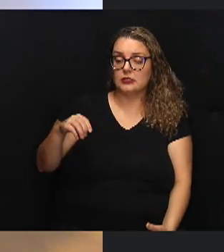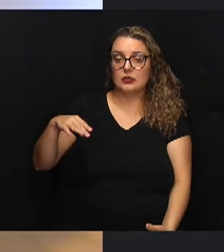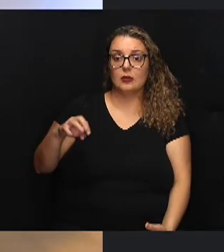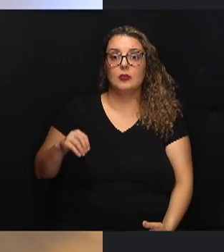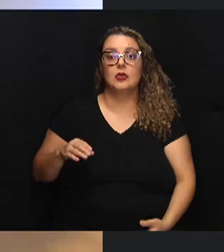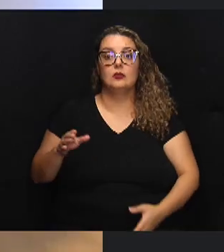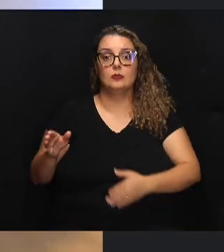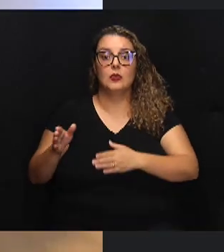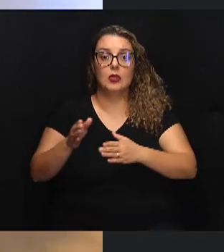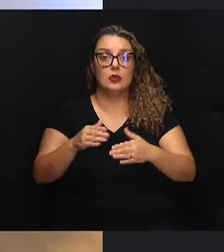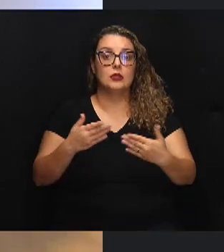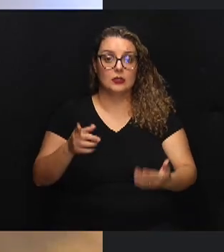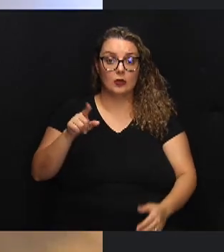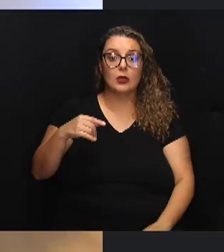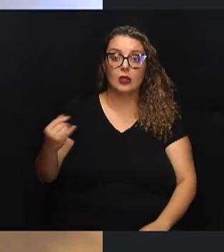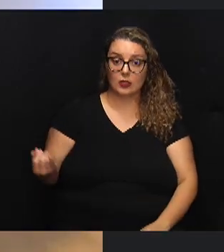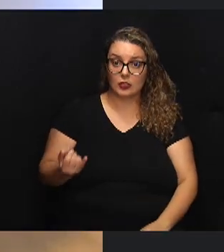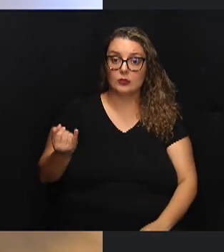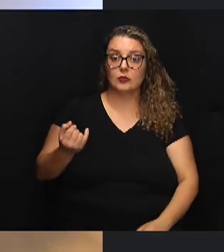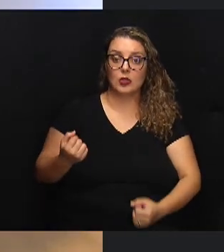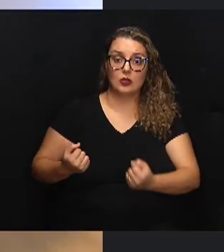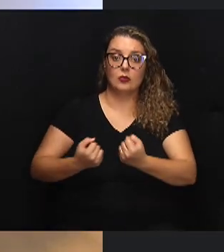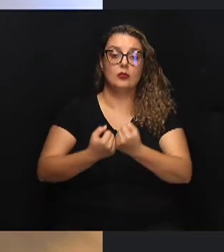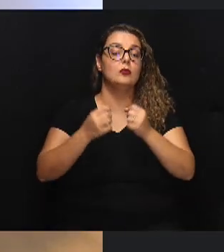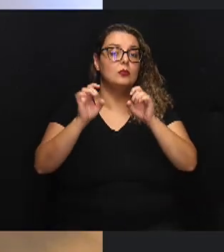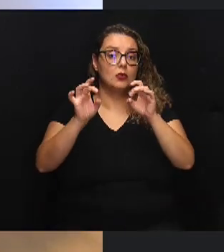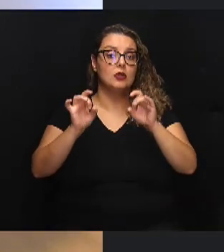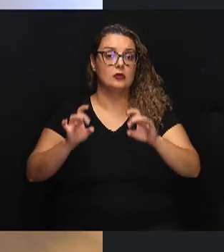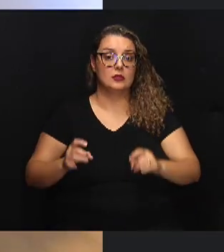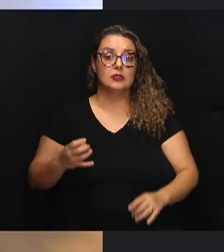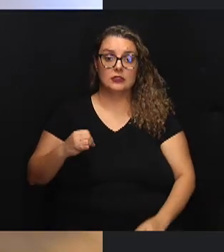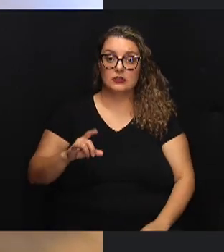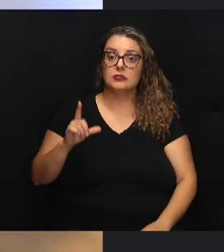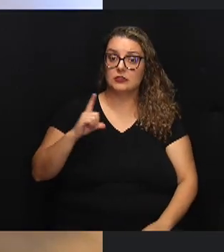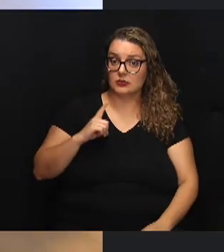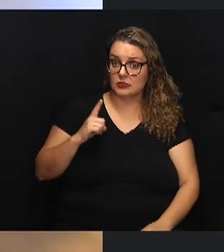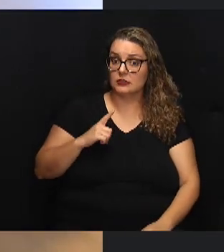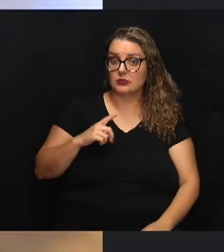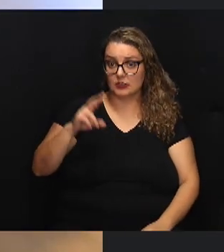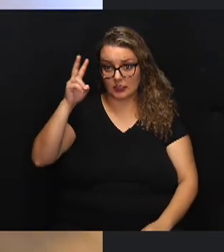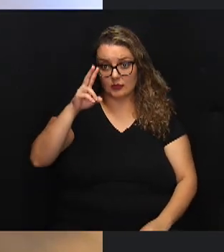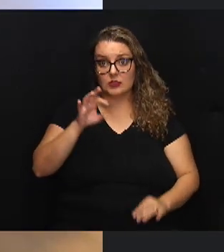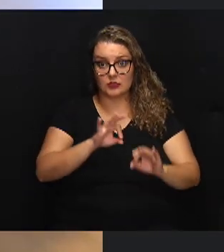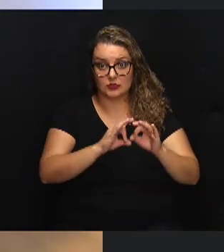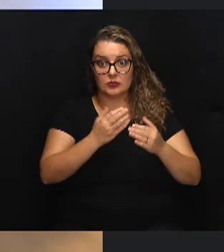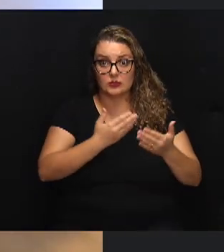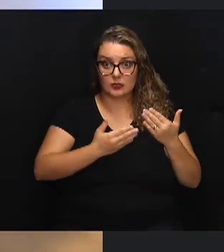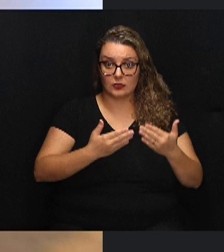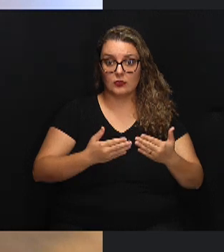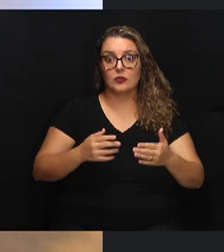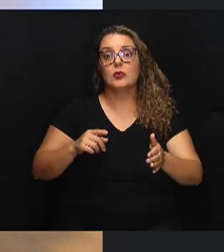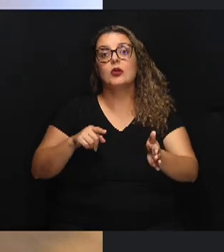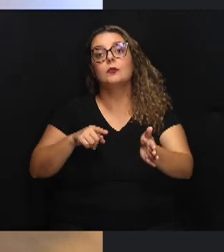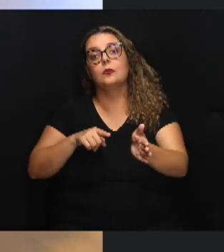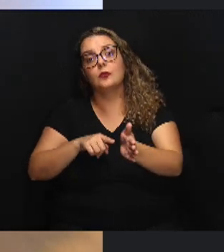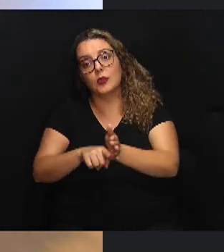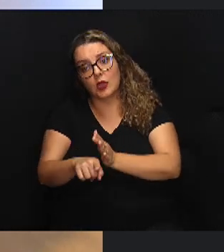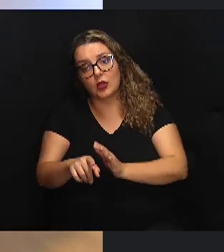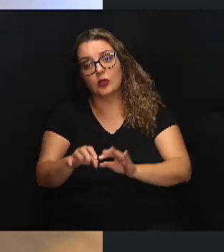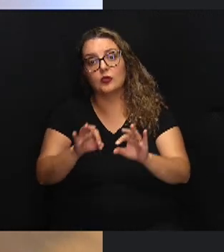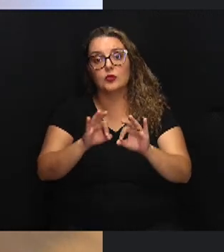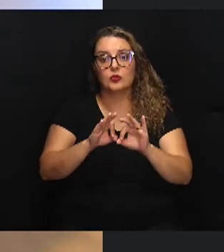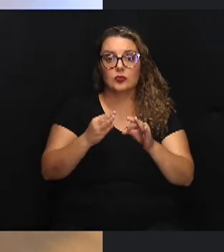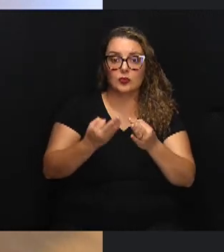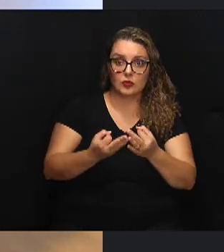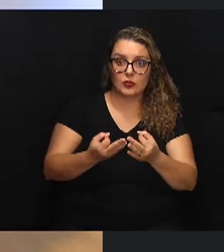direcionados. Então, é importante um apoio especializado se você já tem esse histórico na sua família. Então, pergunte para os seus familiares,